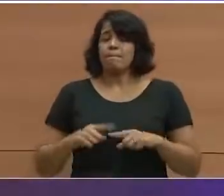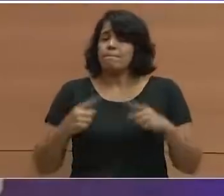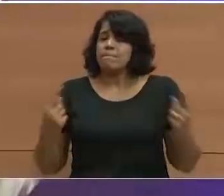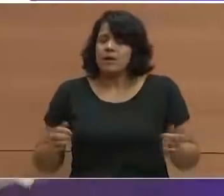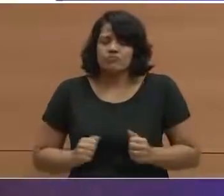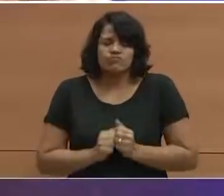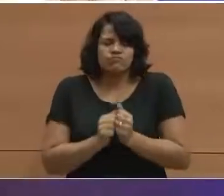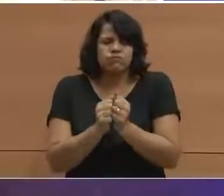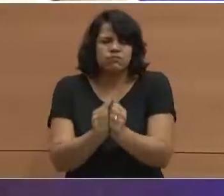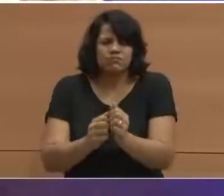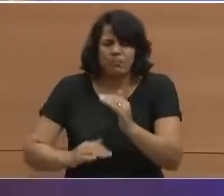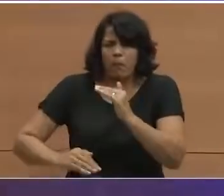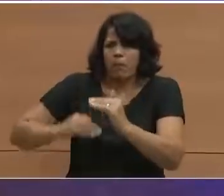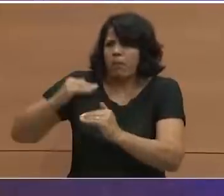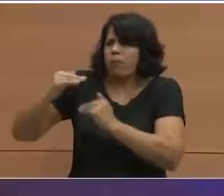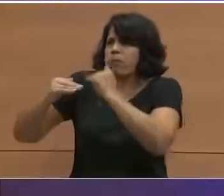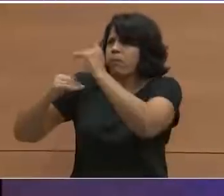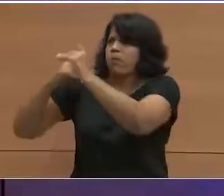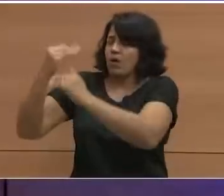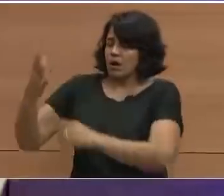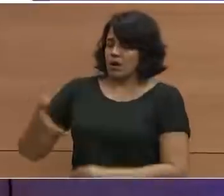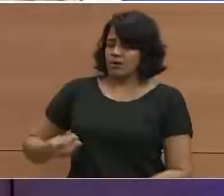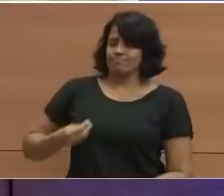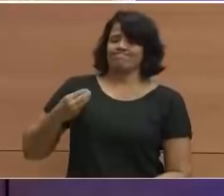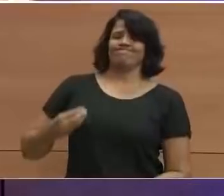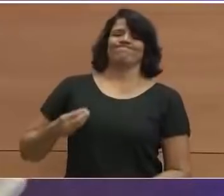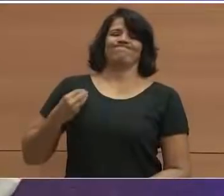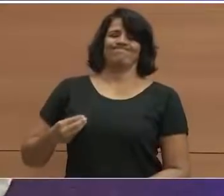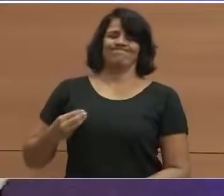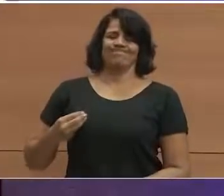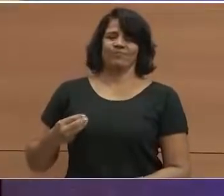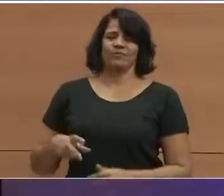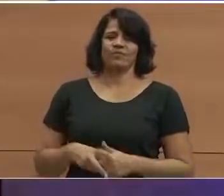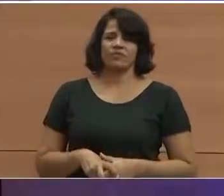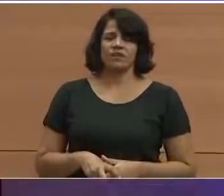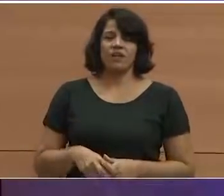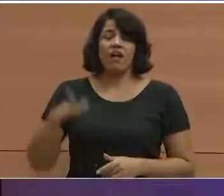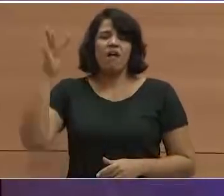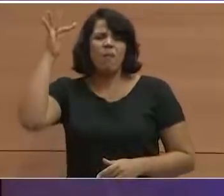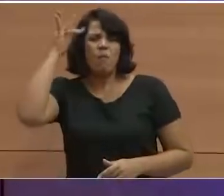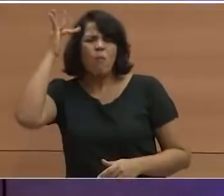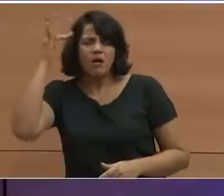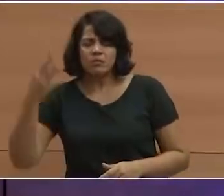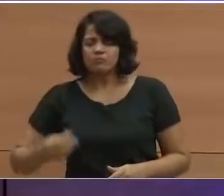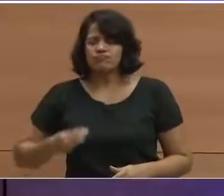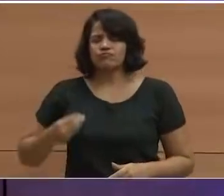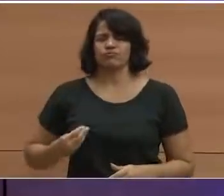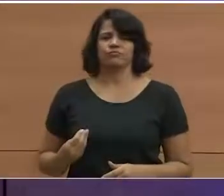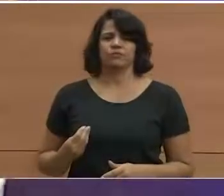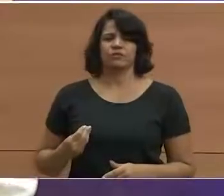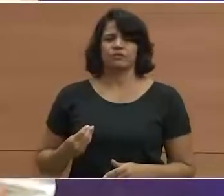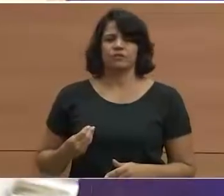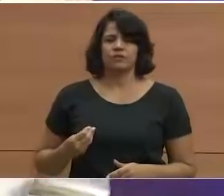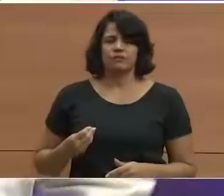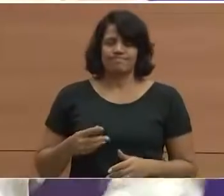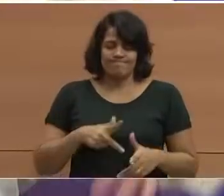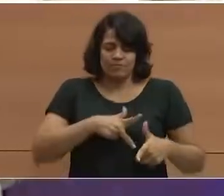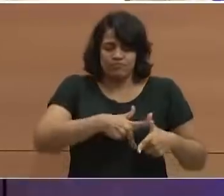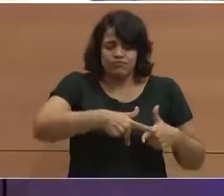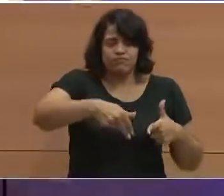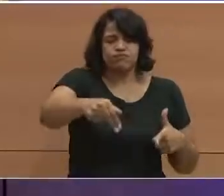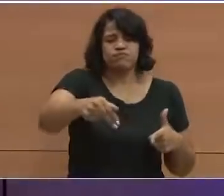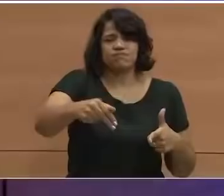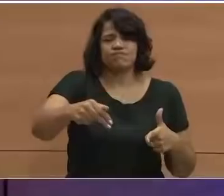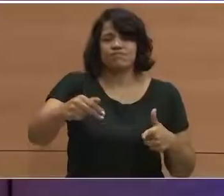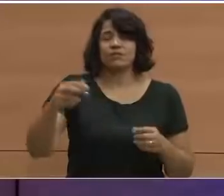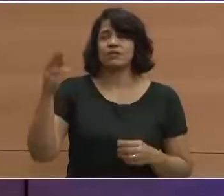em vida, amadurecer em vida e produzir um filho varão para o Senhor poder voltar. E ao mesmo tempo nós podemos